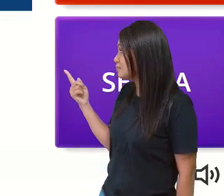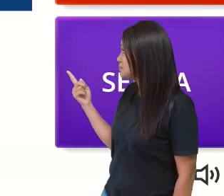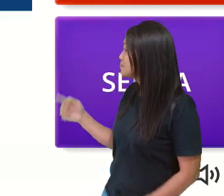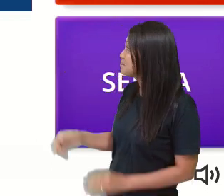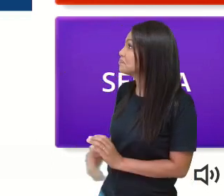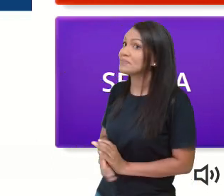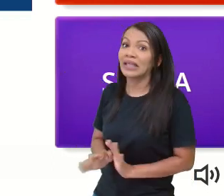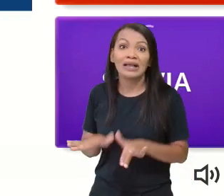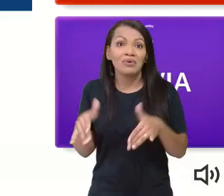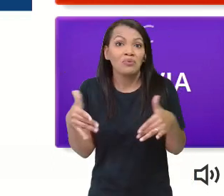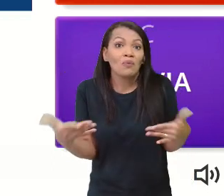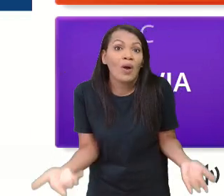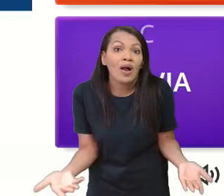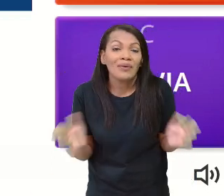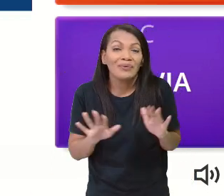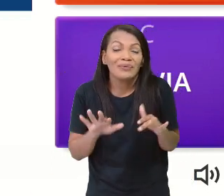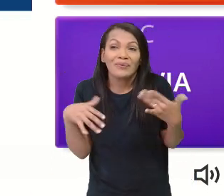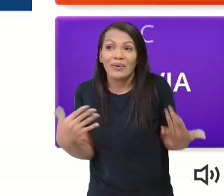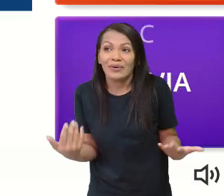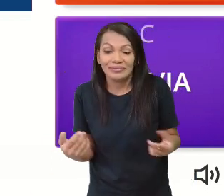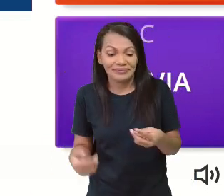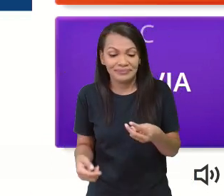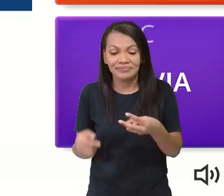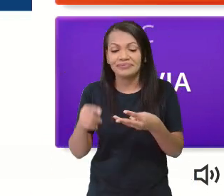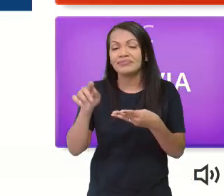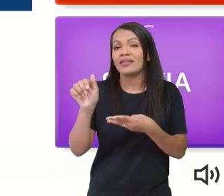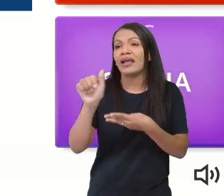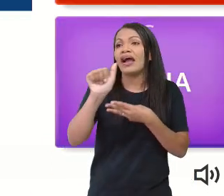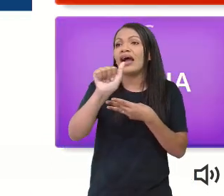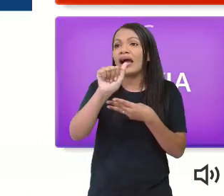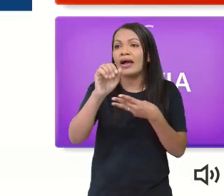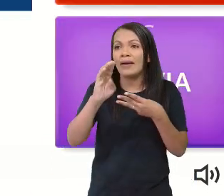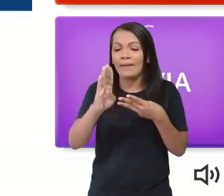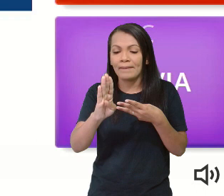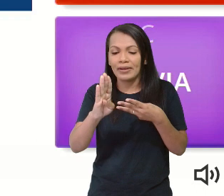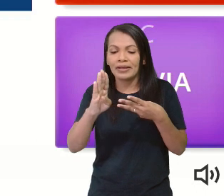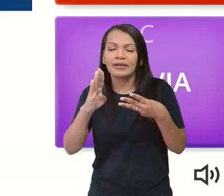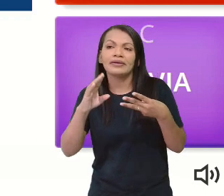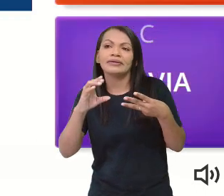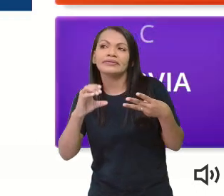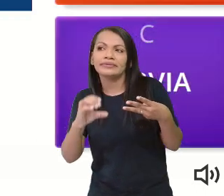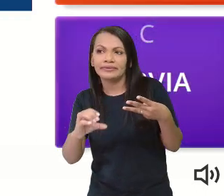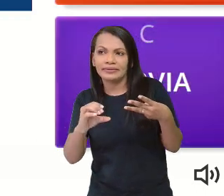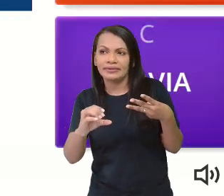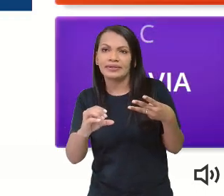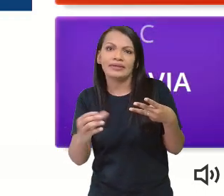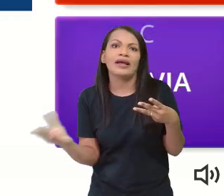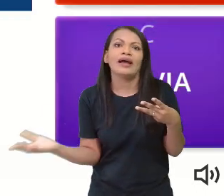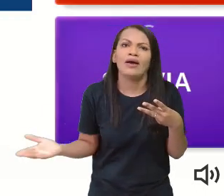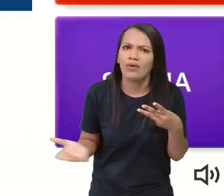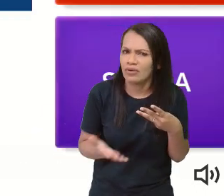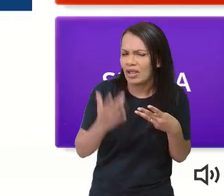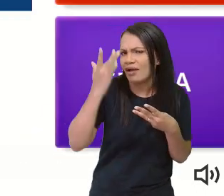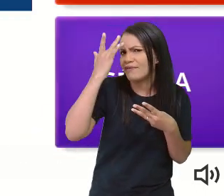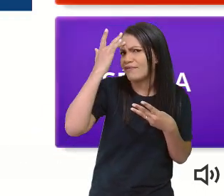essa daí. Suíça, Inglaterra ou Sérvia? Agora ficou